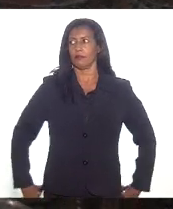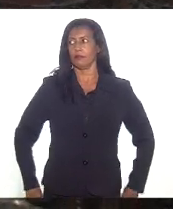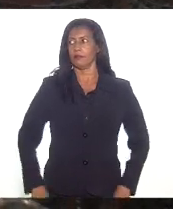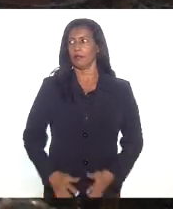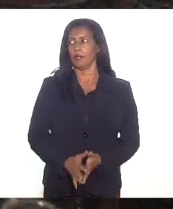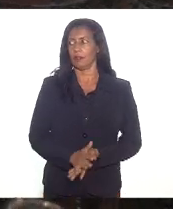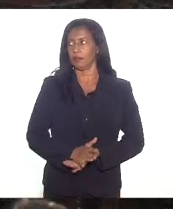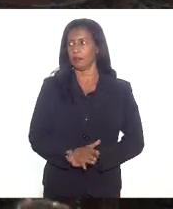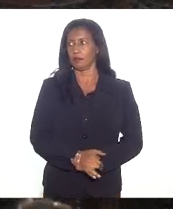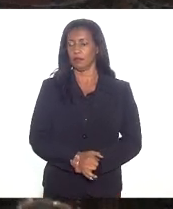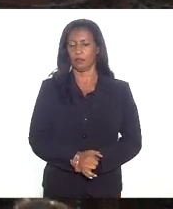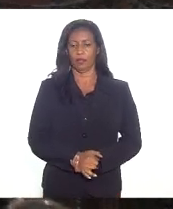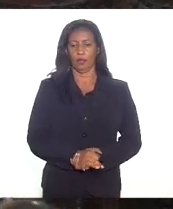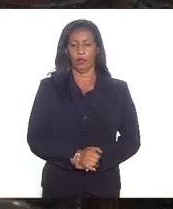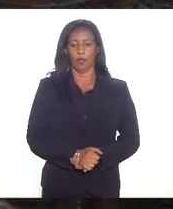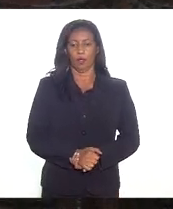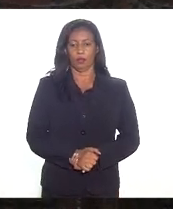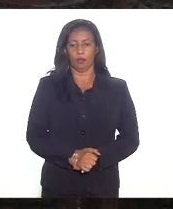presente.